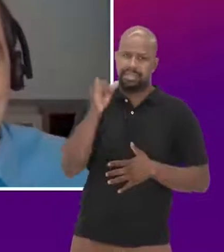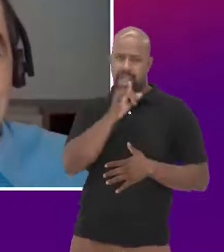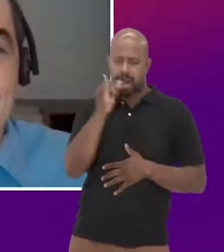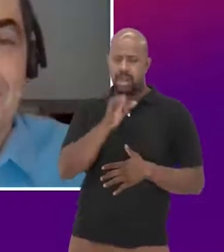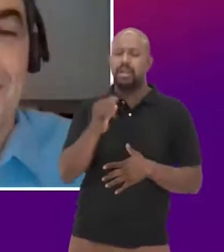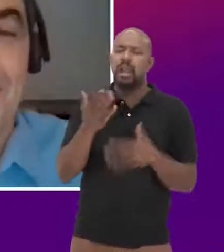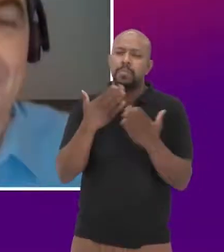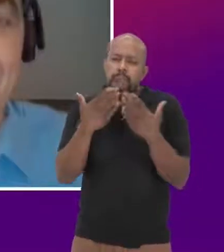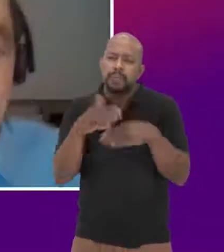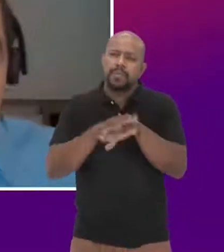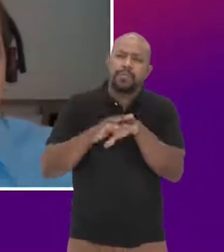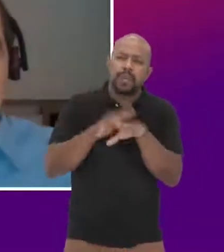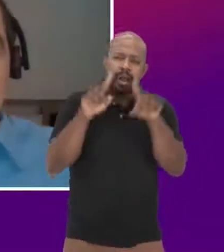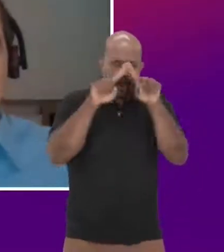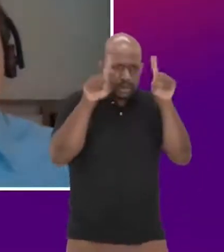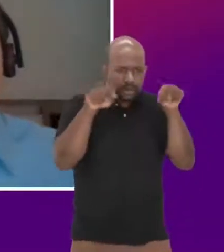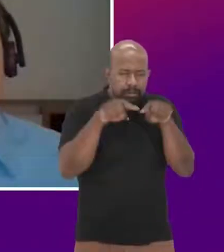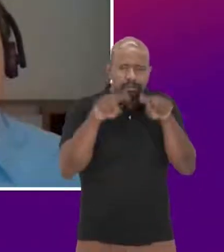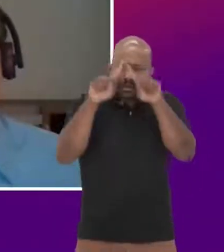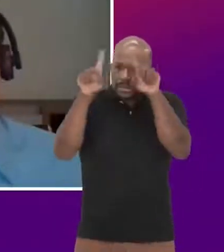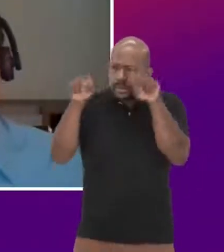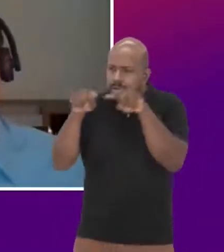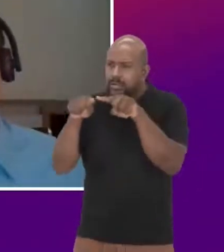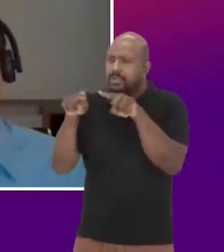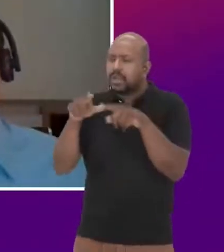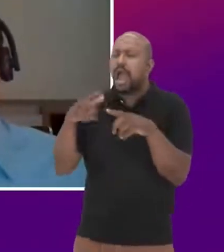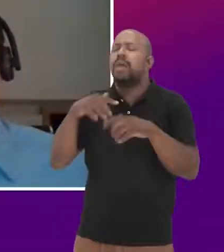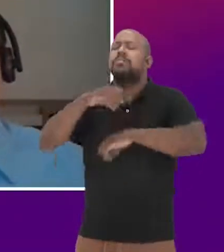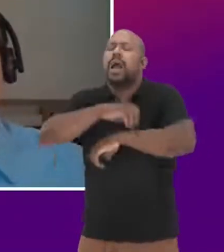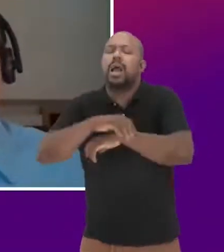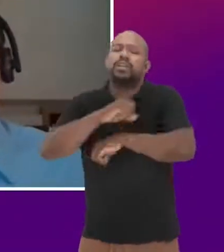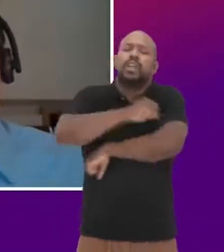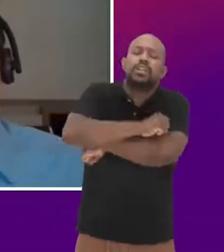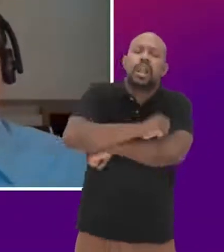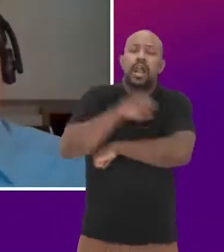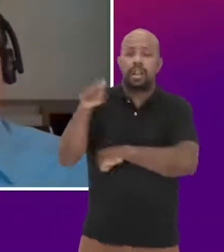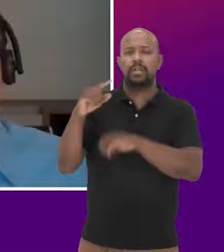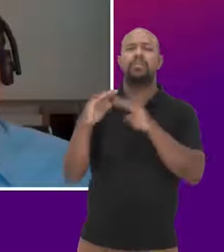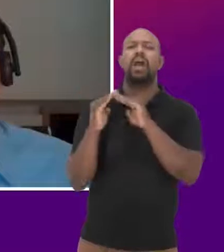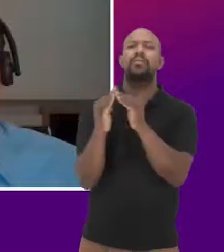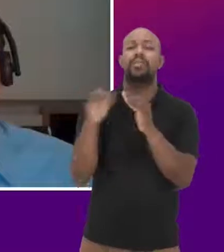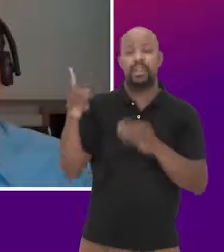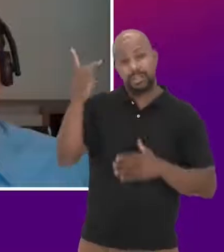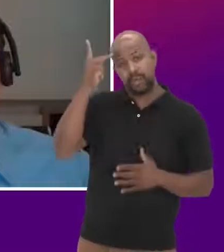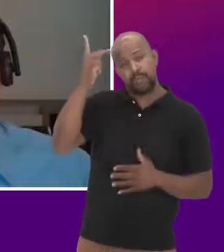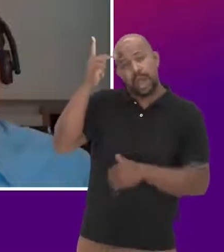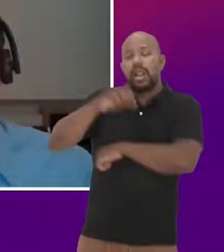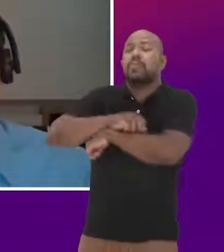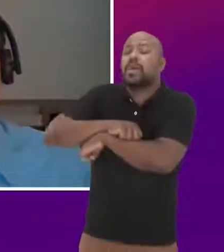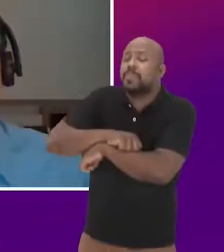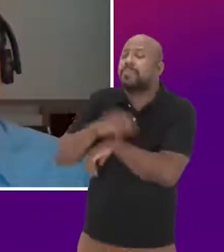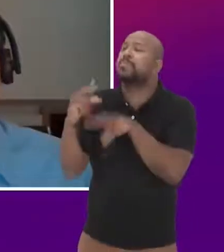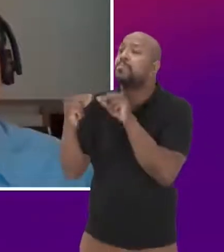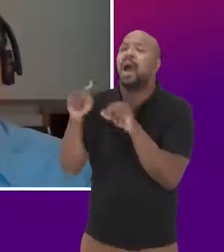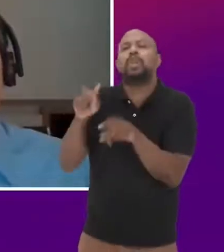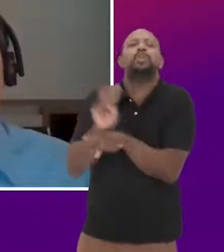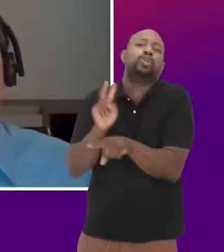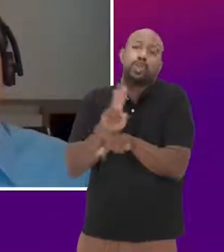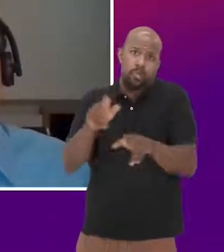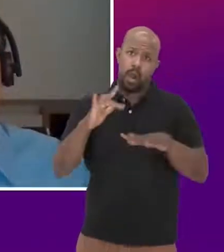conversando através das janelas numa vila em São Paulo, era uma rede social.